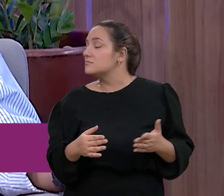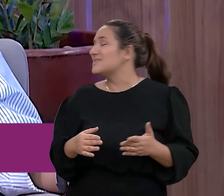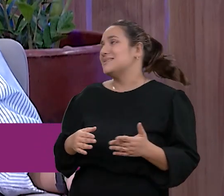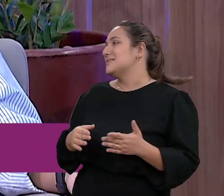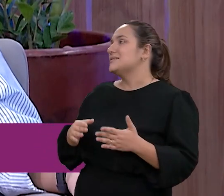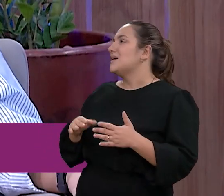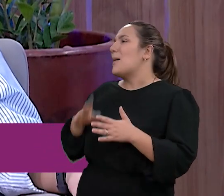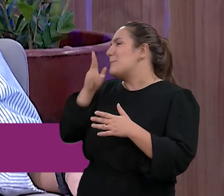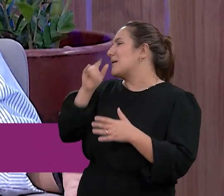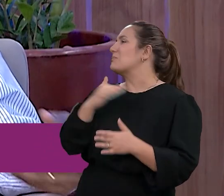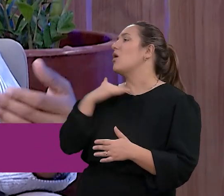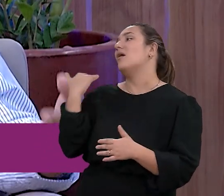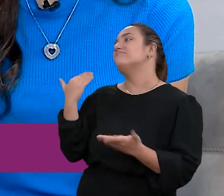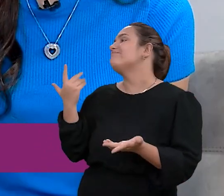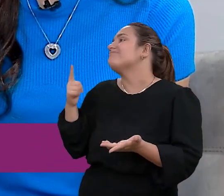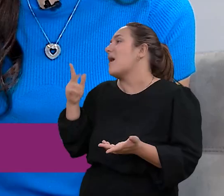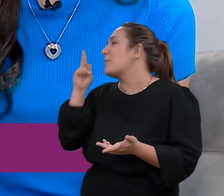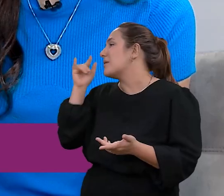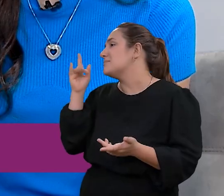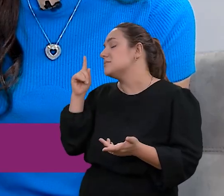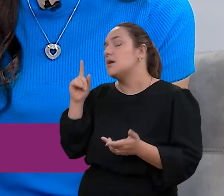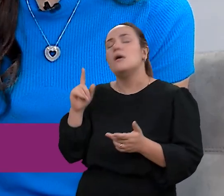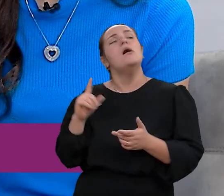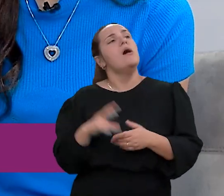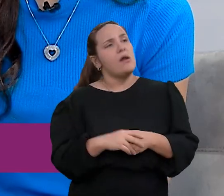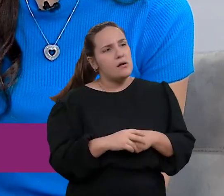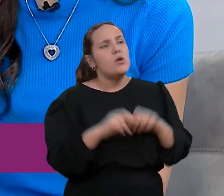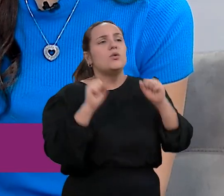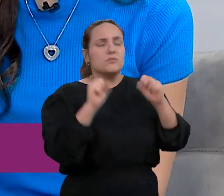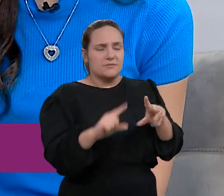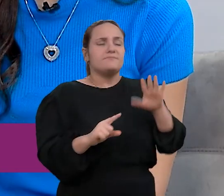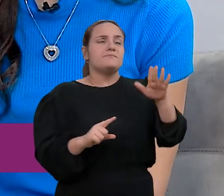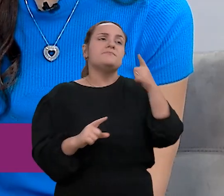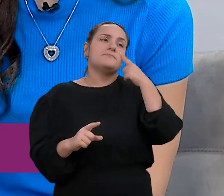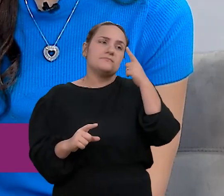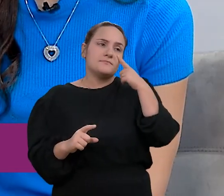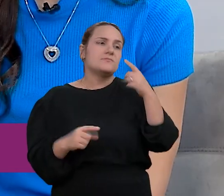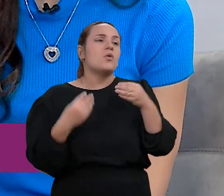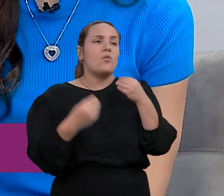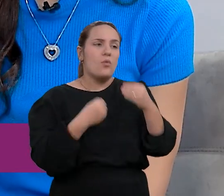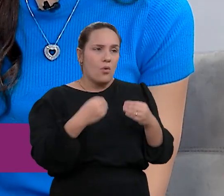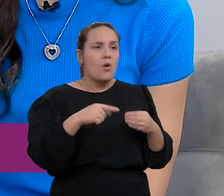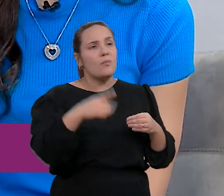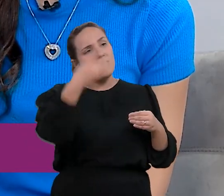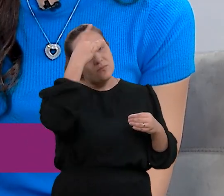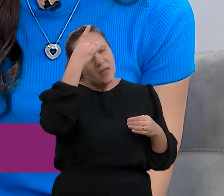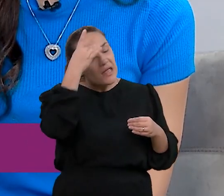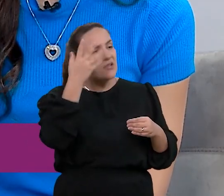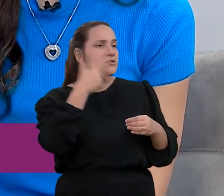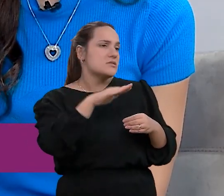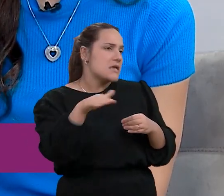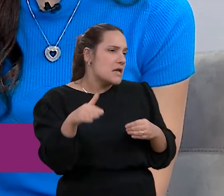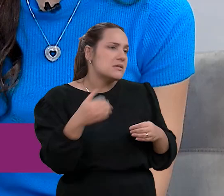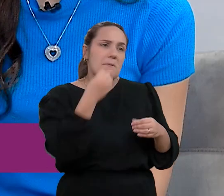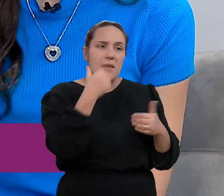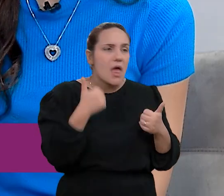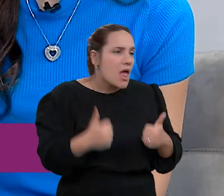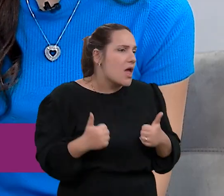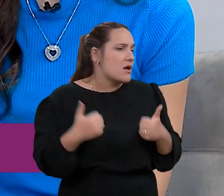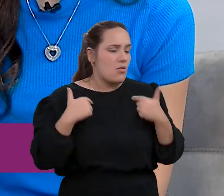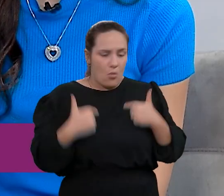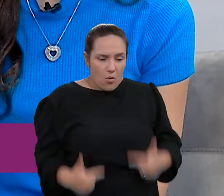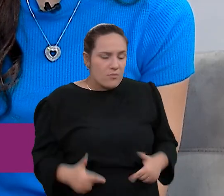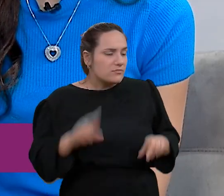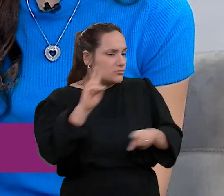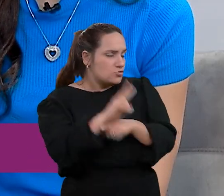descobr que um dos Pais está morto e portanto acionar protocolos ali de verificação da da condição mental daquela criança da condição de